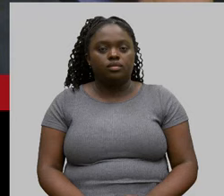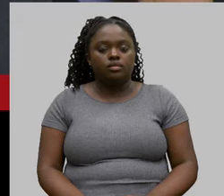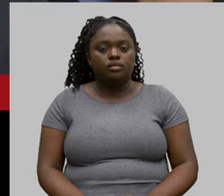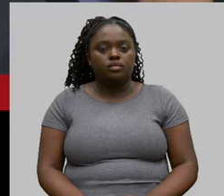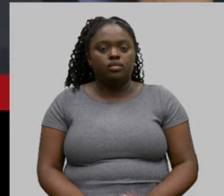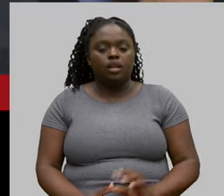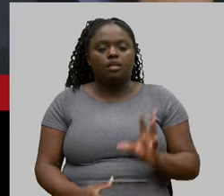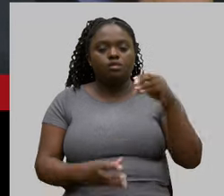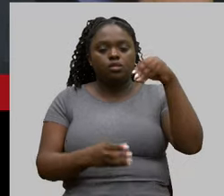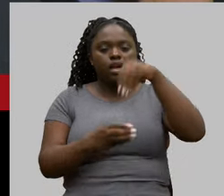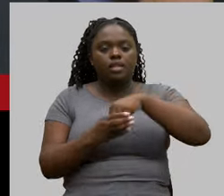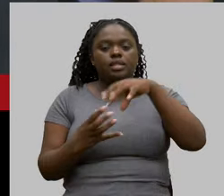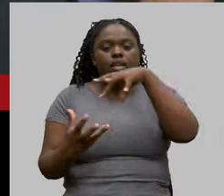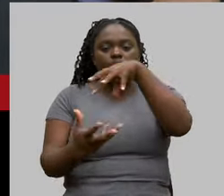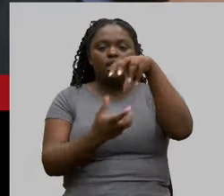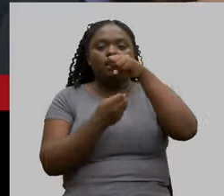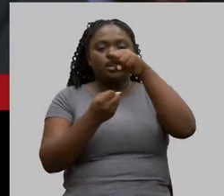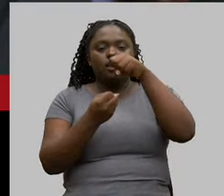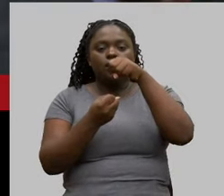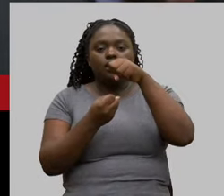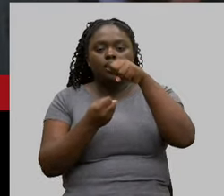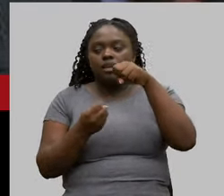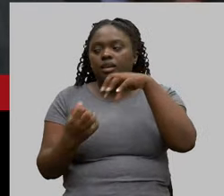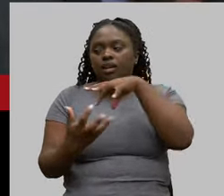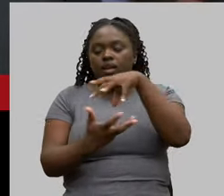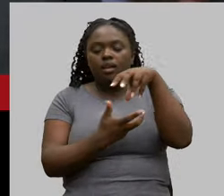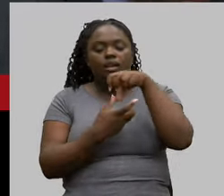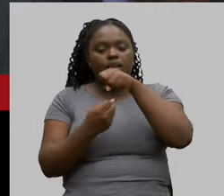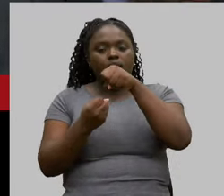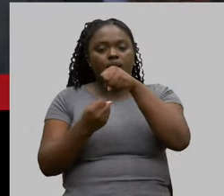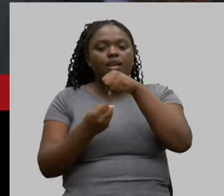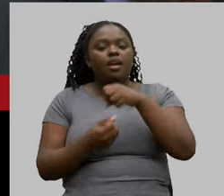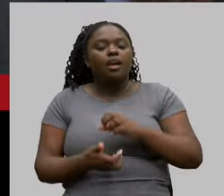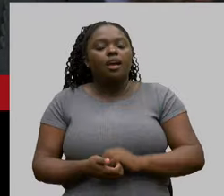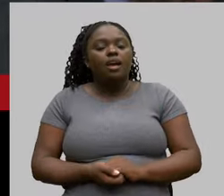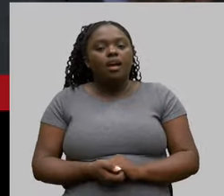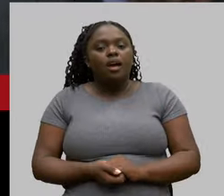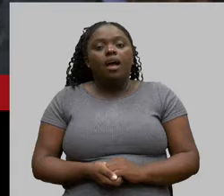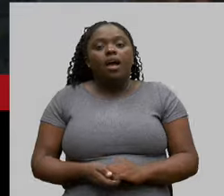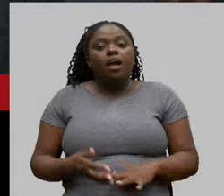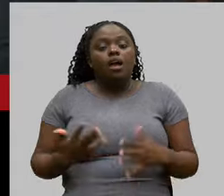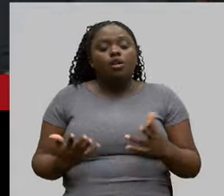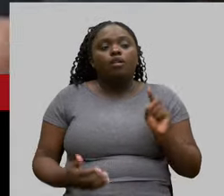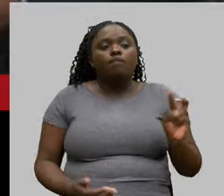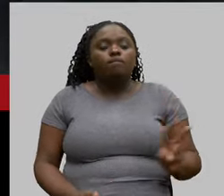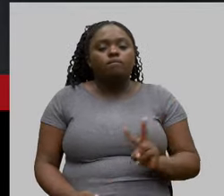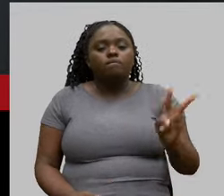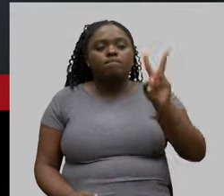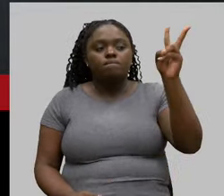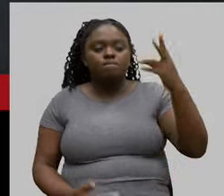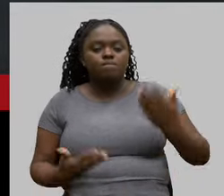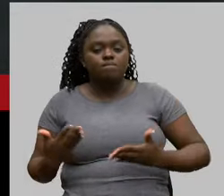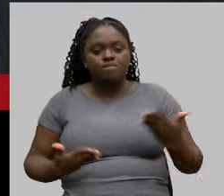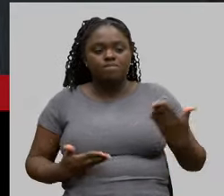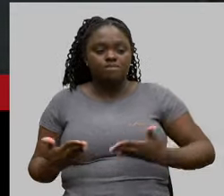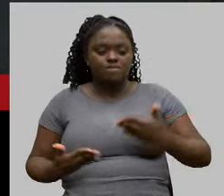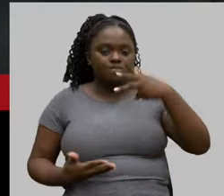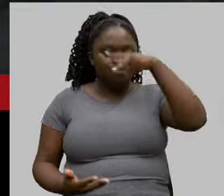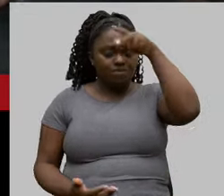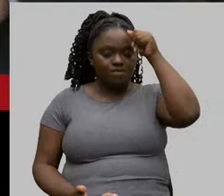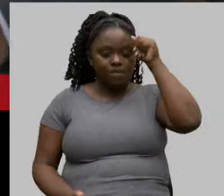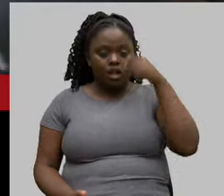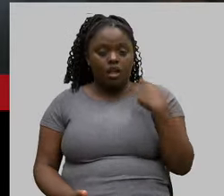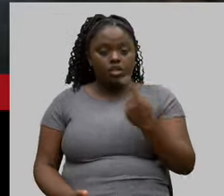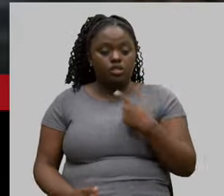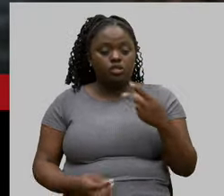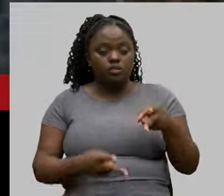né a gente se contraponto a questão aí da da do valorização do servidor público né a gente vê os resultados aí do do